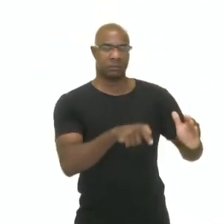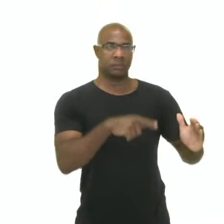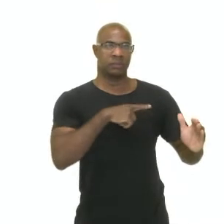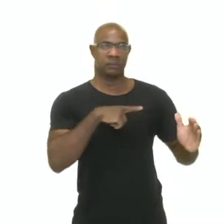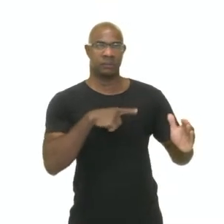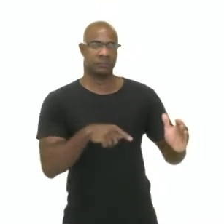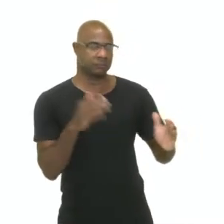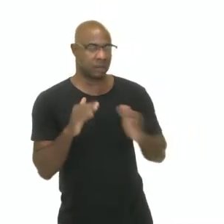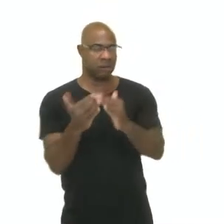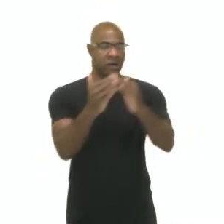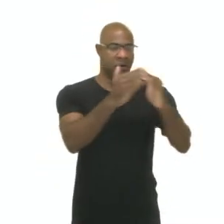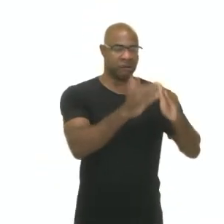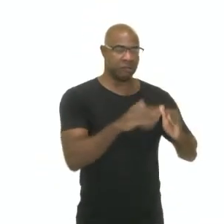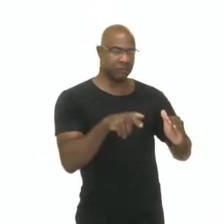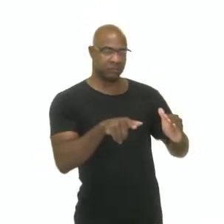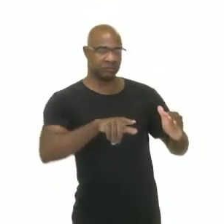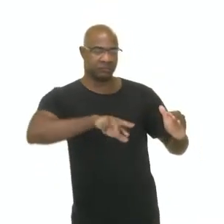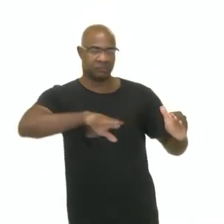chamadas favelas, né?